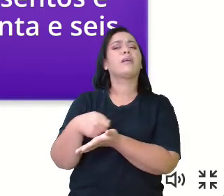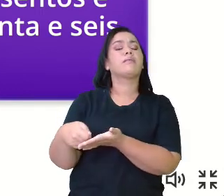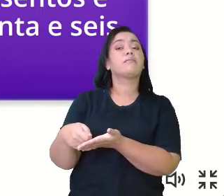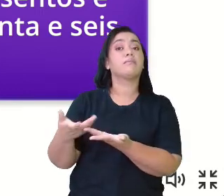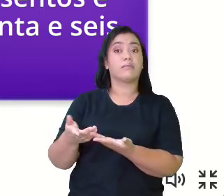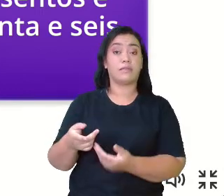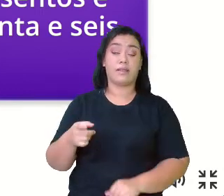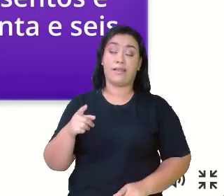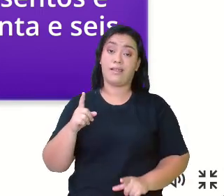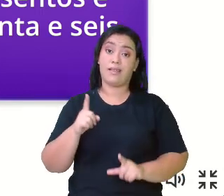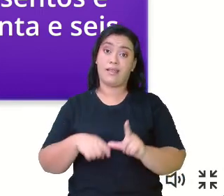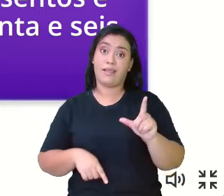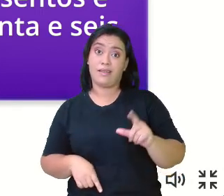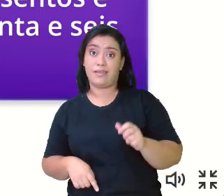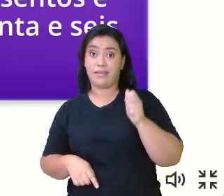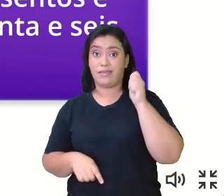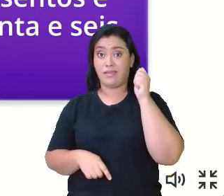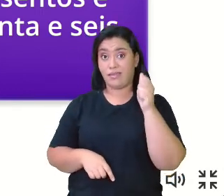letra A,